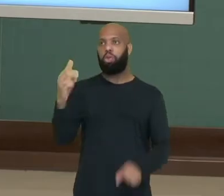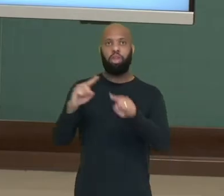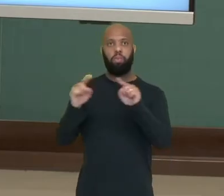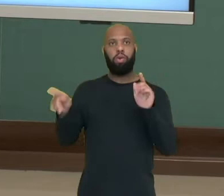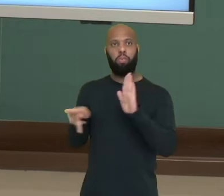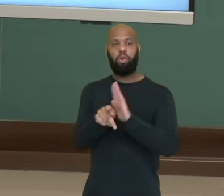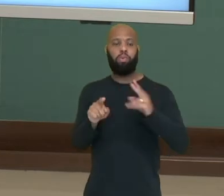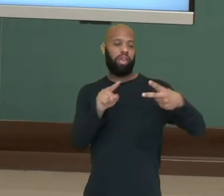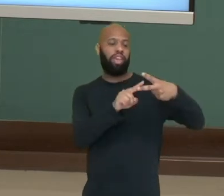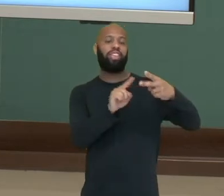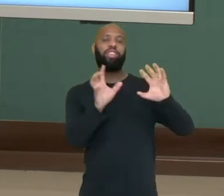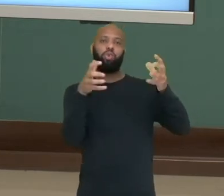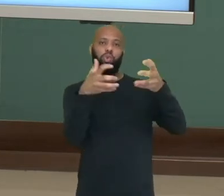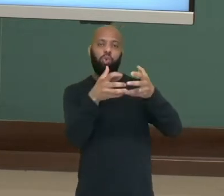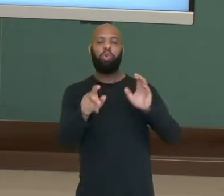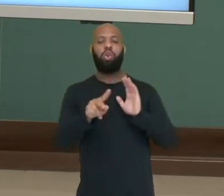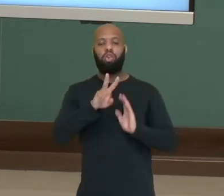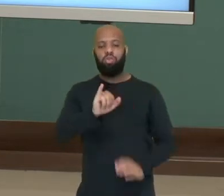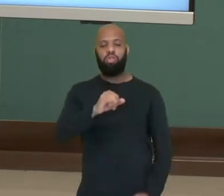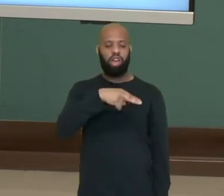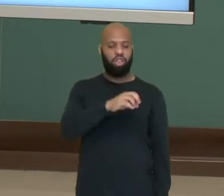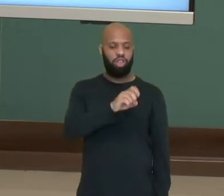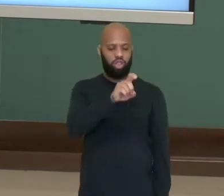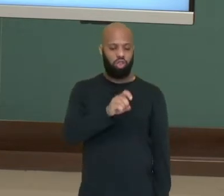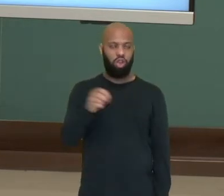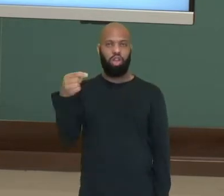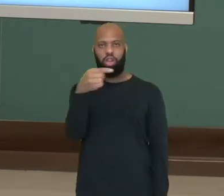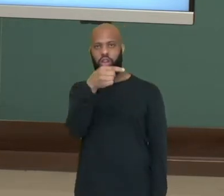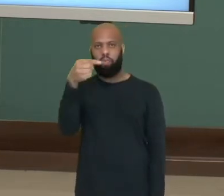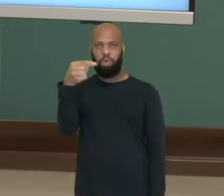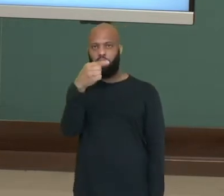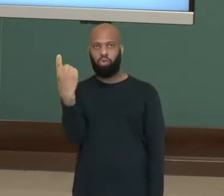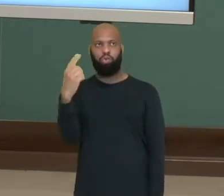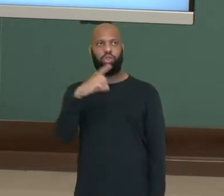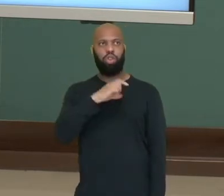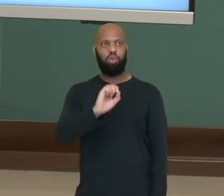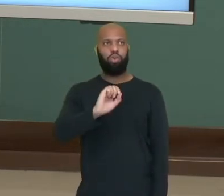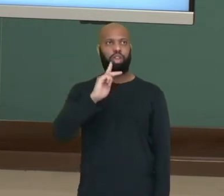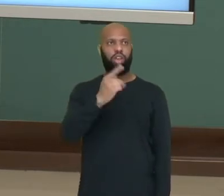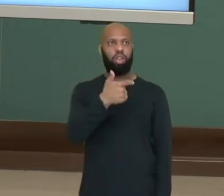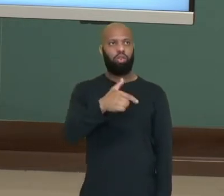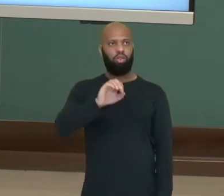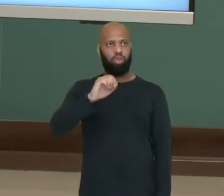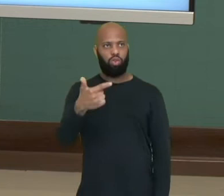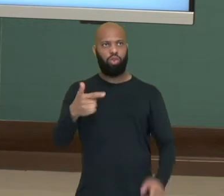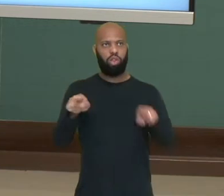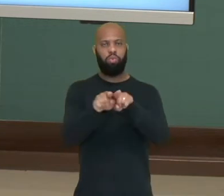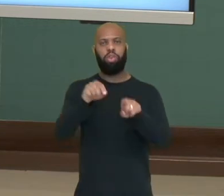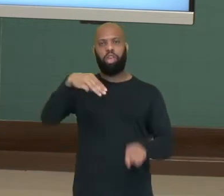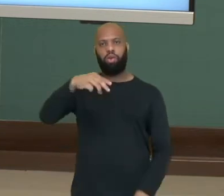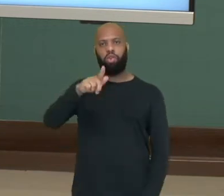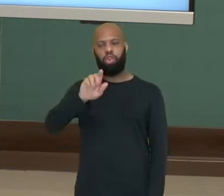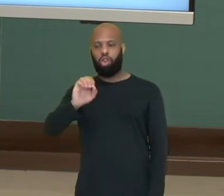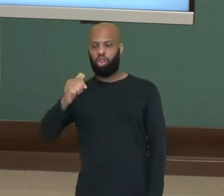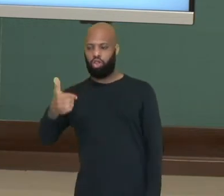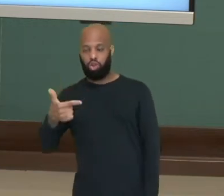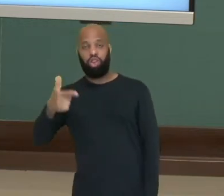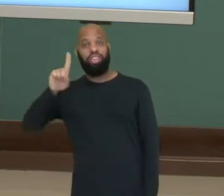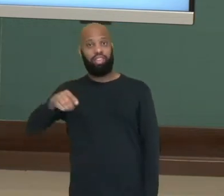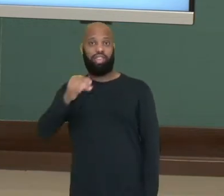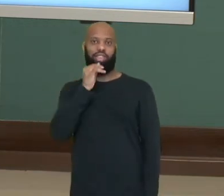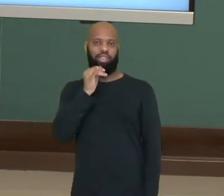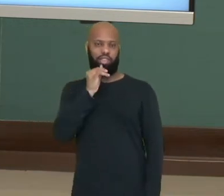para os peróxidos ele vai ficar com NOx menos 1. E aí a gente tem o H2O2, MgO2 como exemplos.